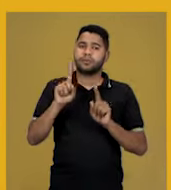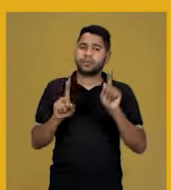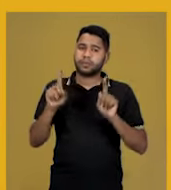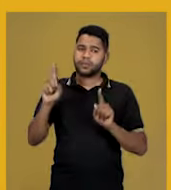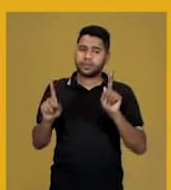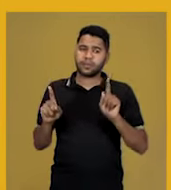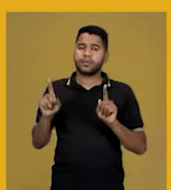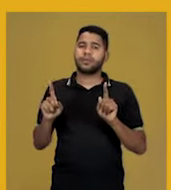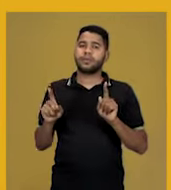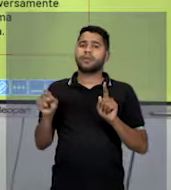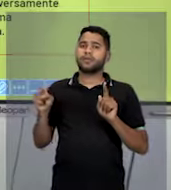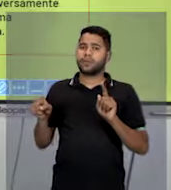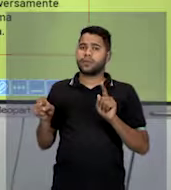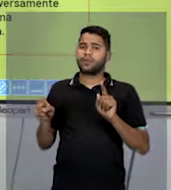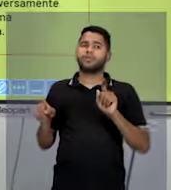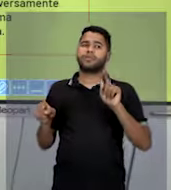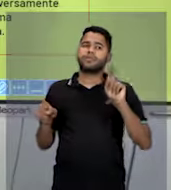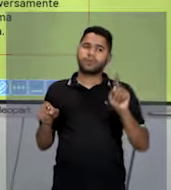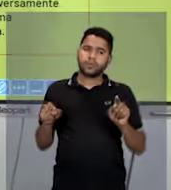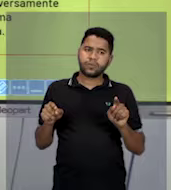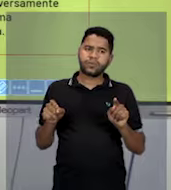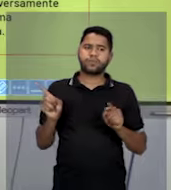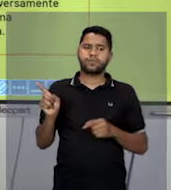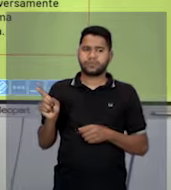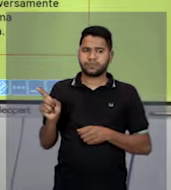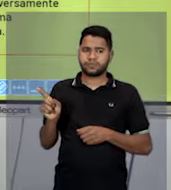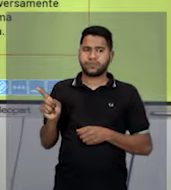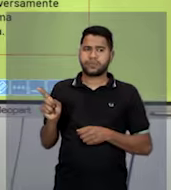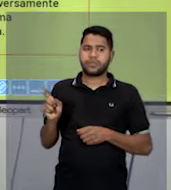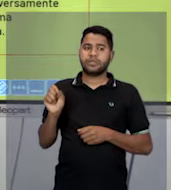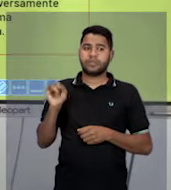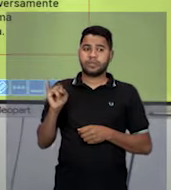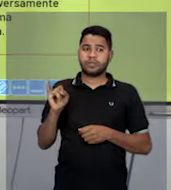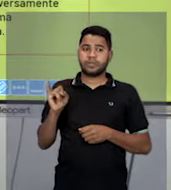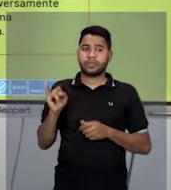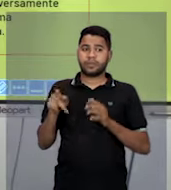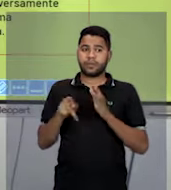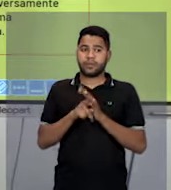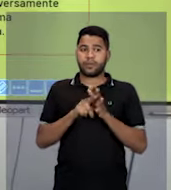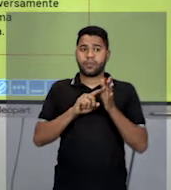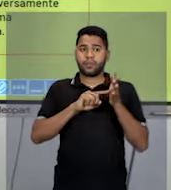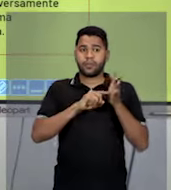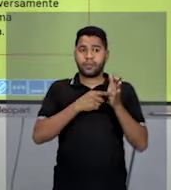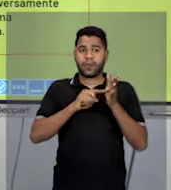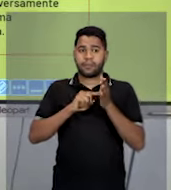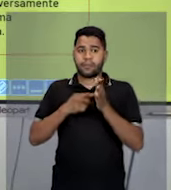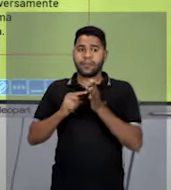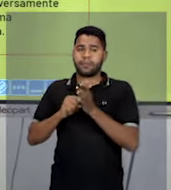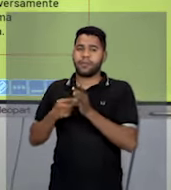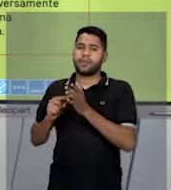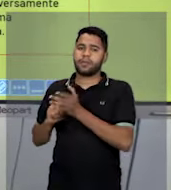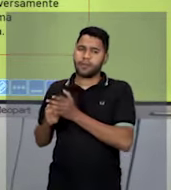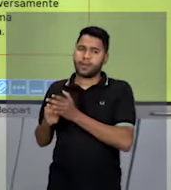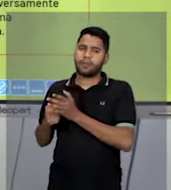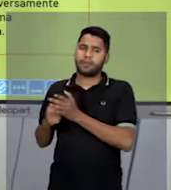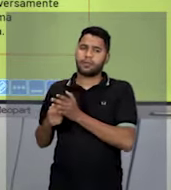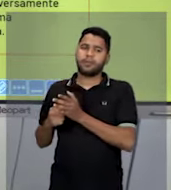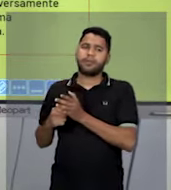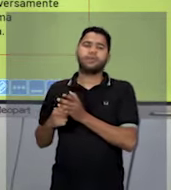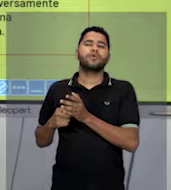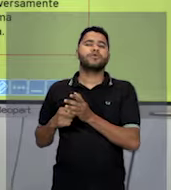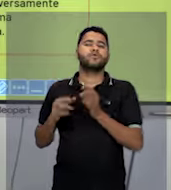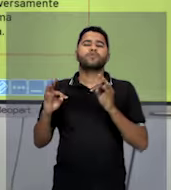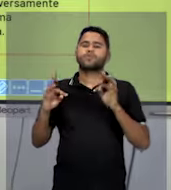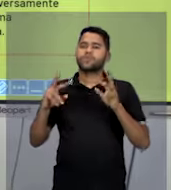primeiro ponto, segundo ponto, terceiro ponto, se eu fizer essas multiplicações aqui, eu vou ter